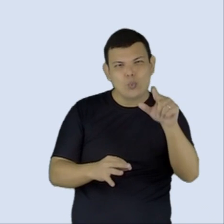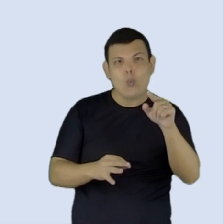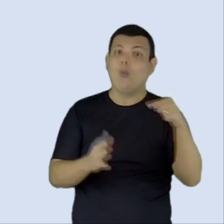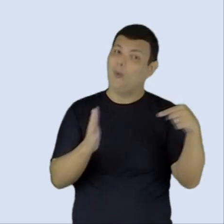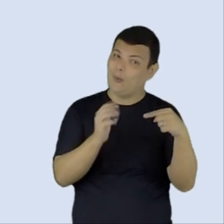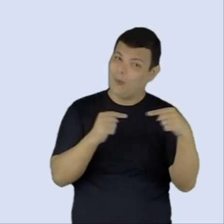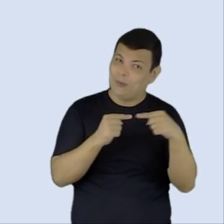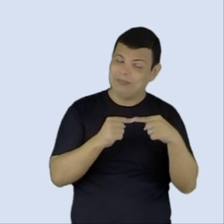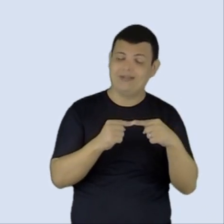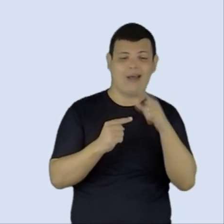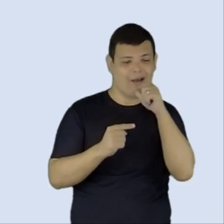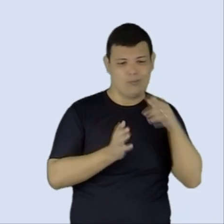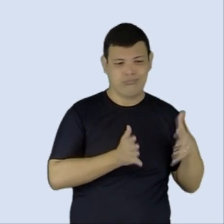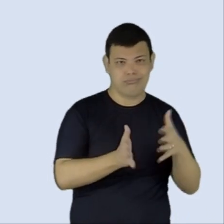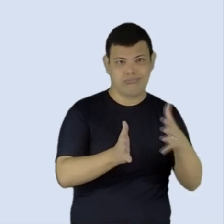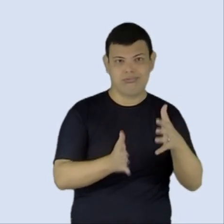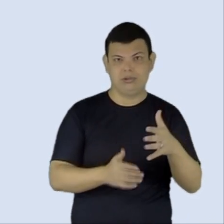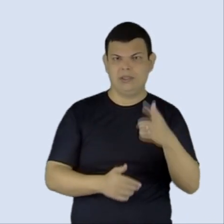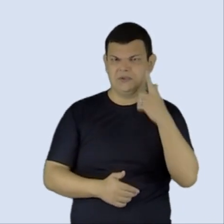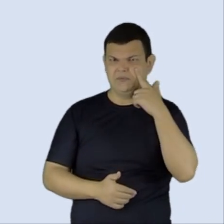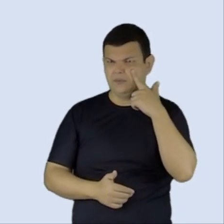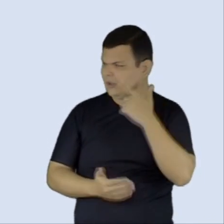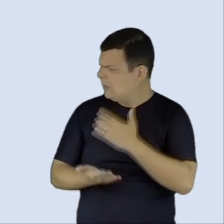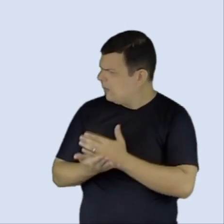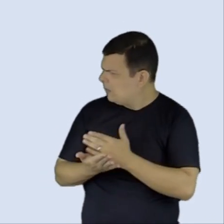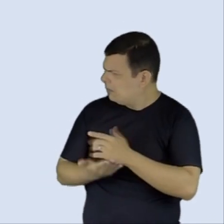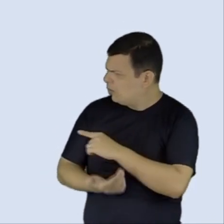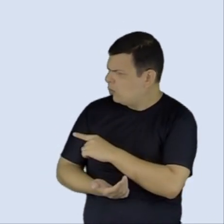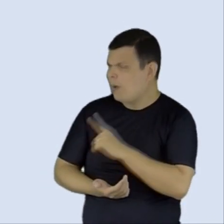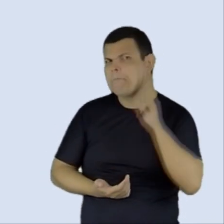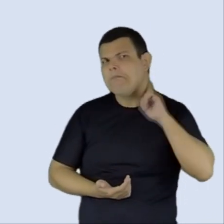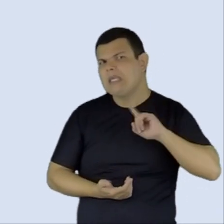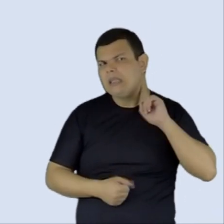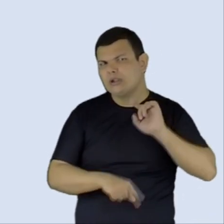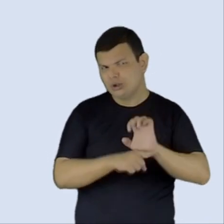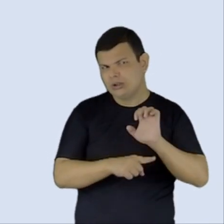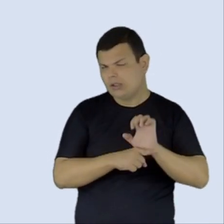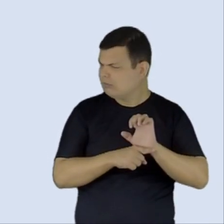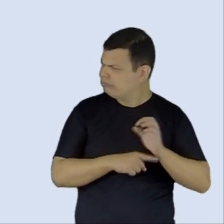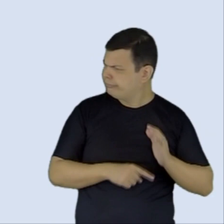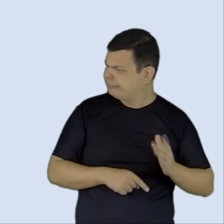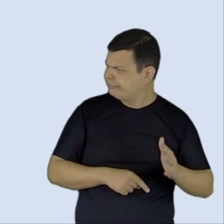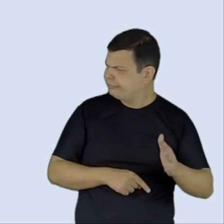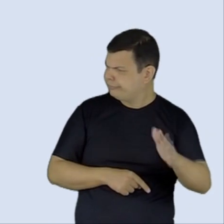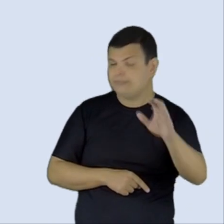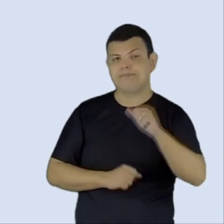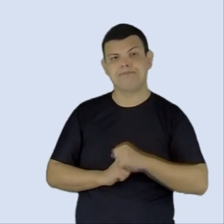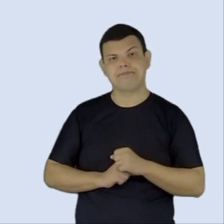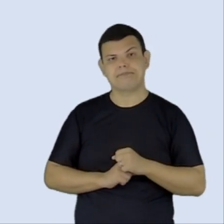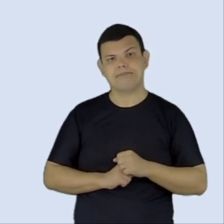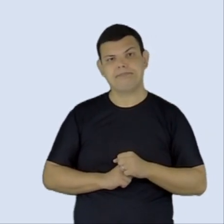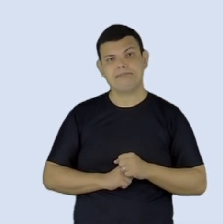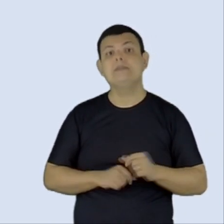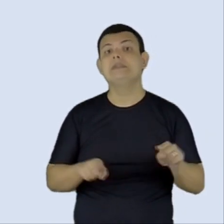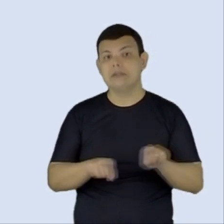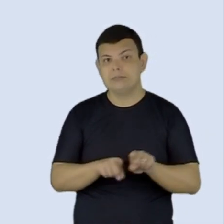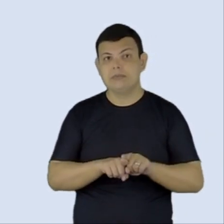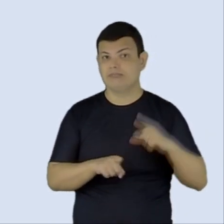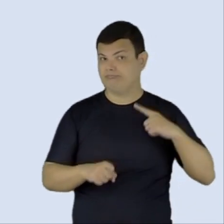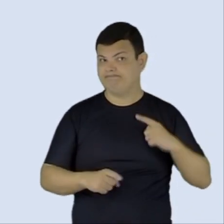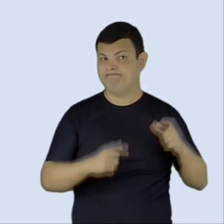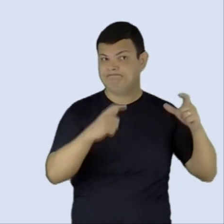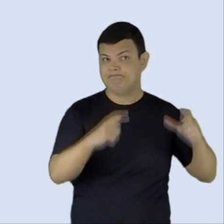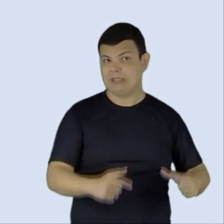os rios. E olha o Rio São Francisco nascendo lá em Minas Gerais. Nós também temos aqui, ó, a